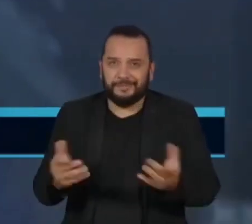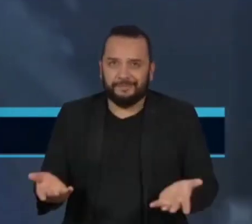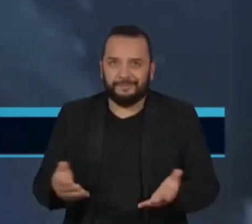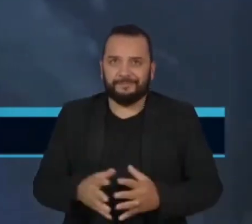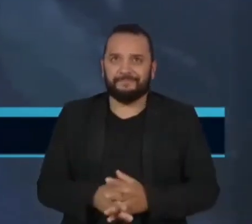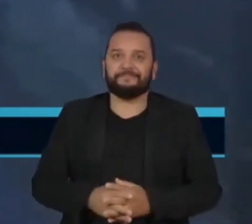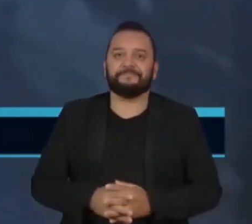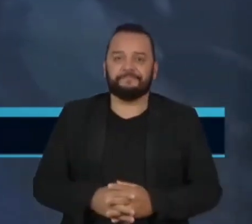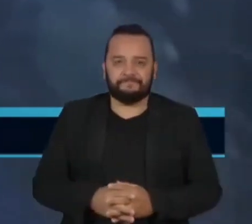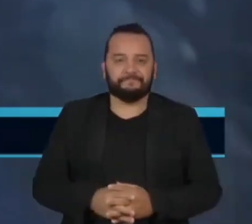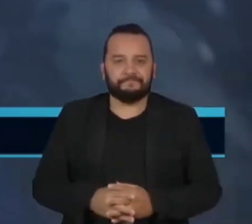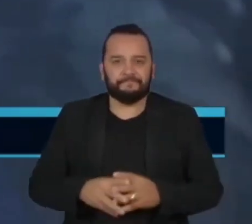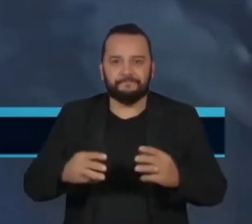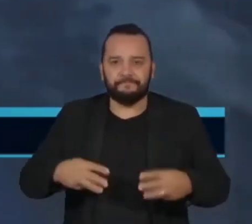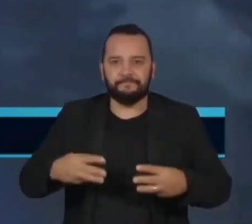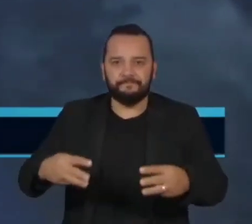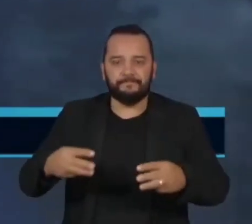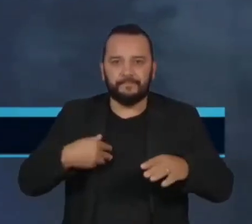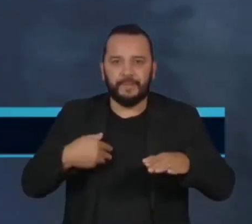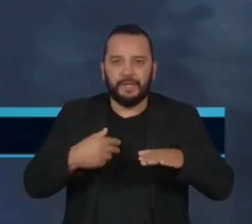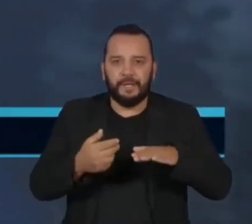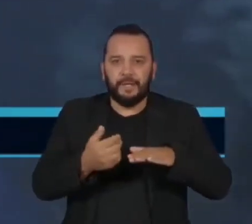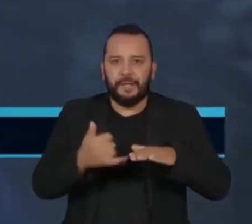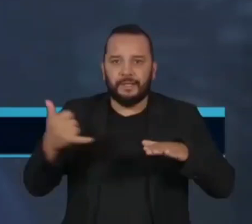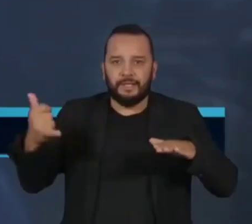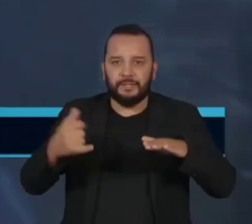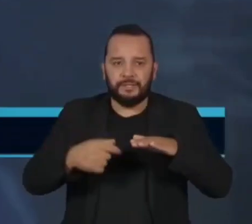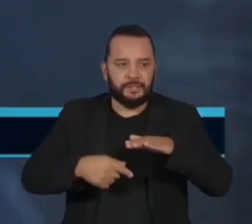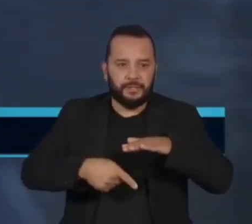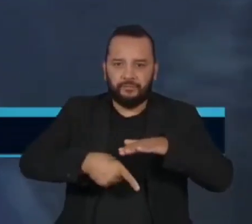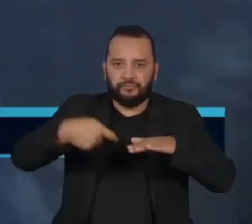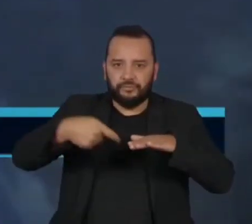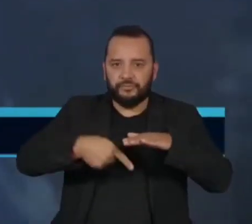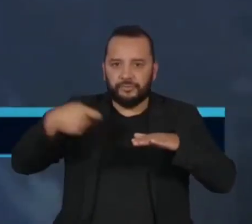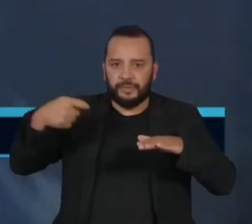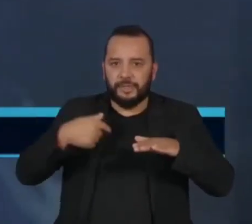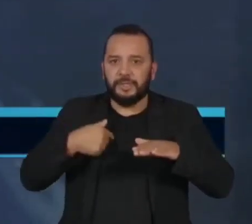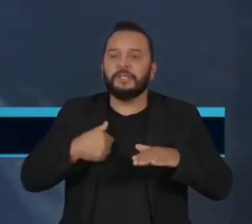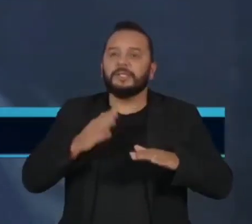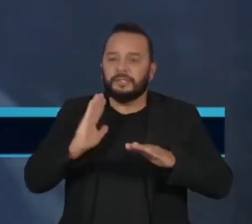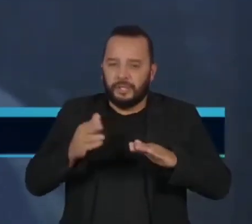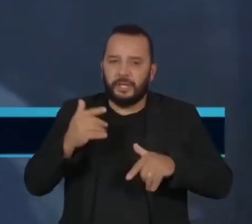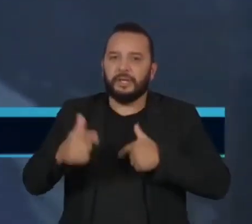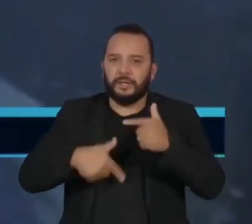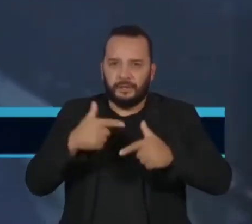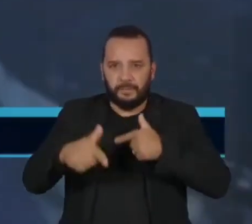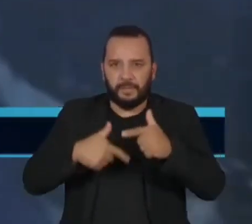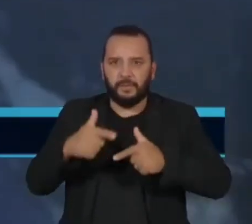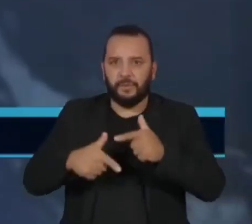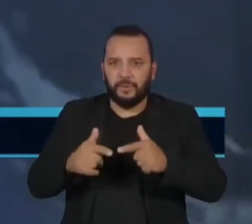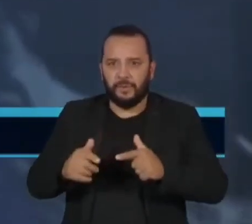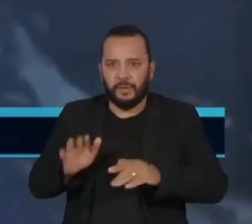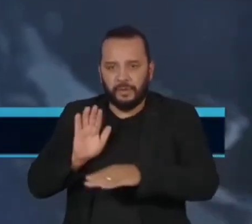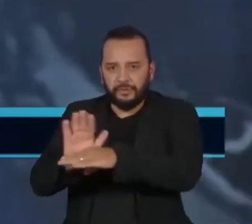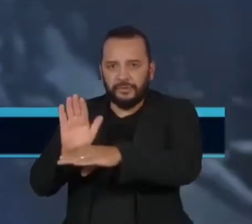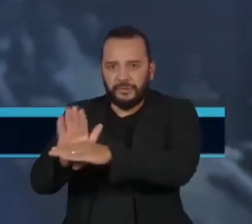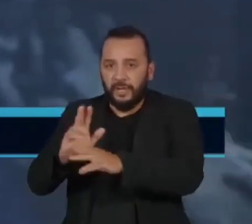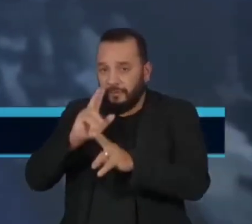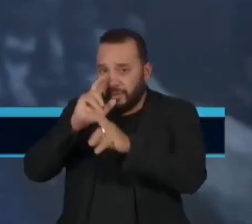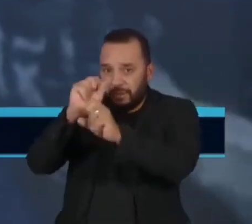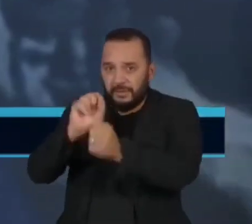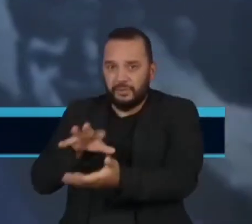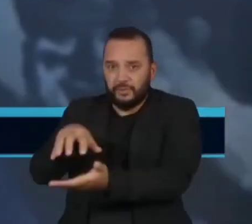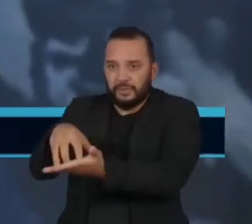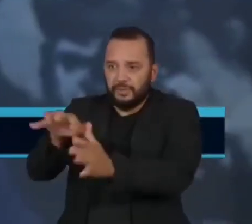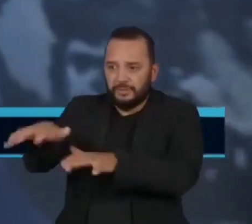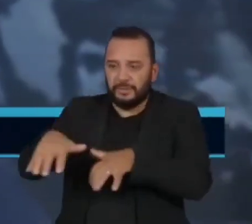Bom, em nota, o Ministério de Minas e Energia disse que tem atuado para o fortalecimento da Agência Nacional de Mineração e que em março deste ano